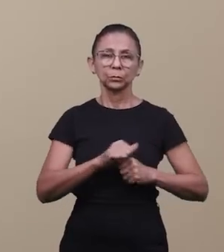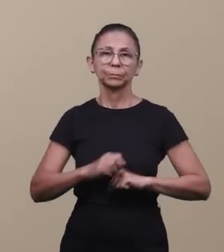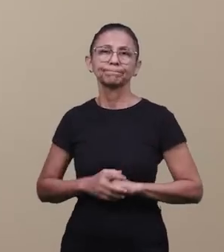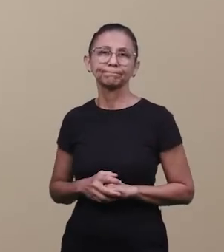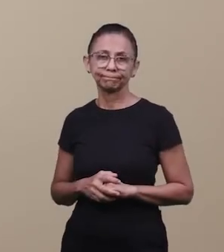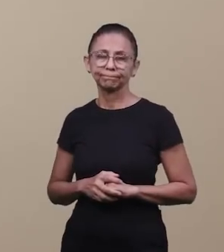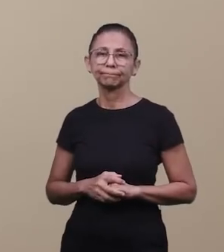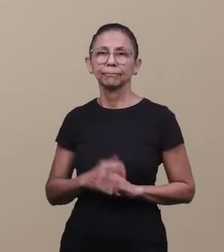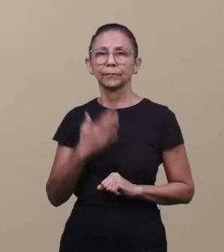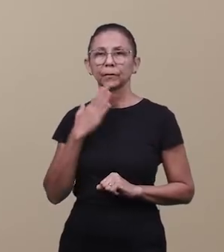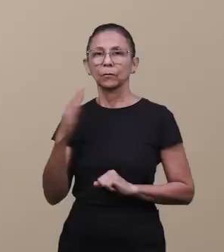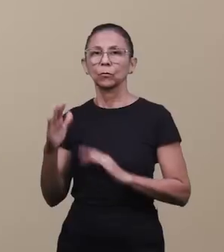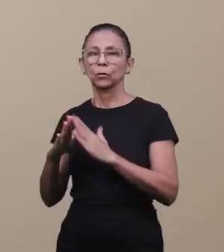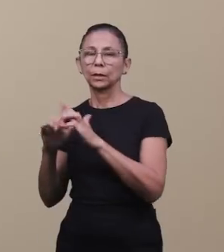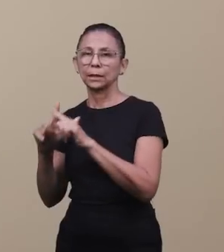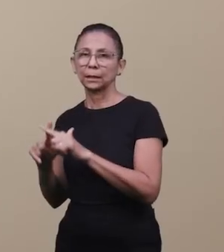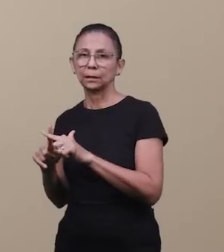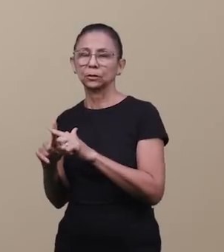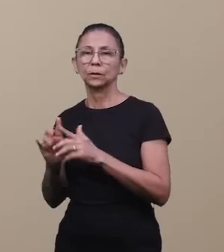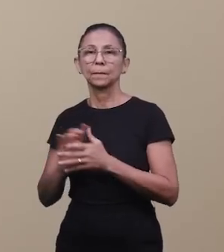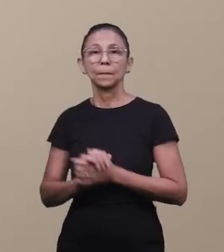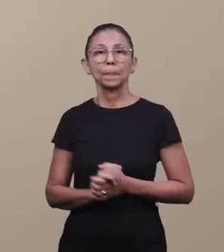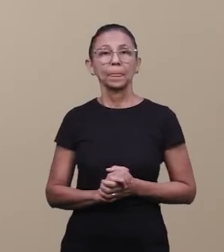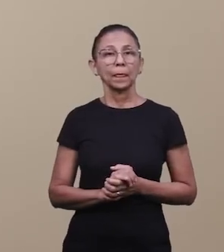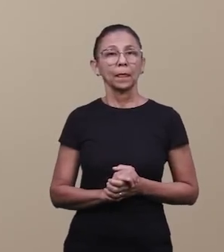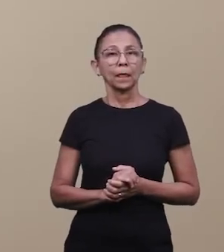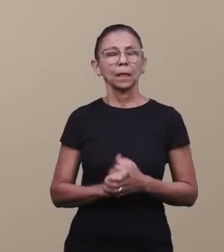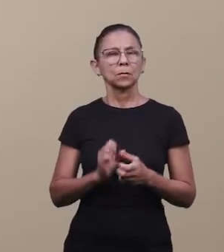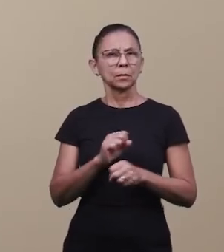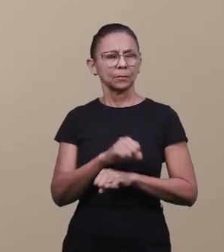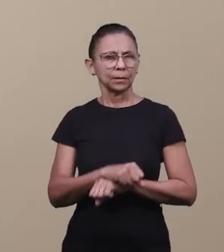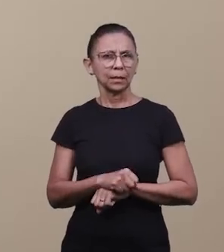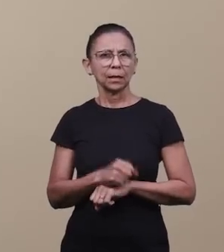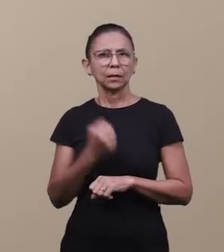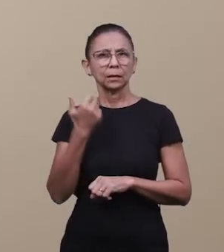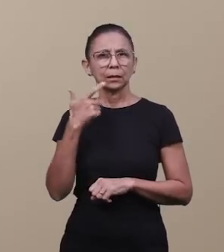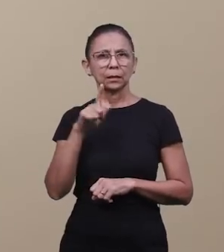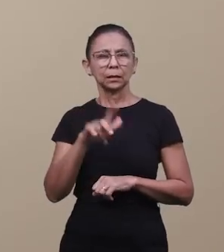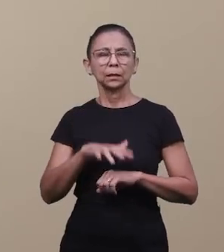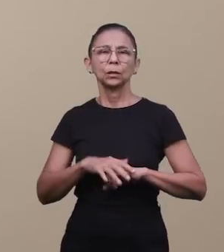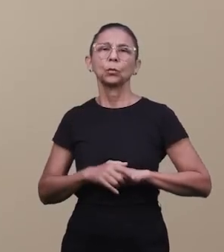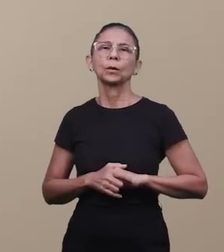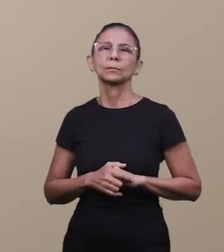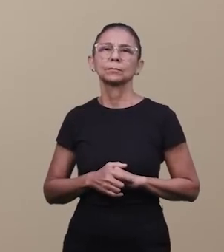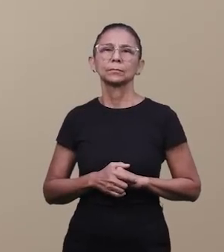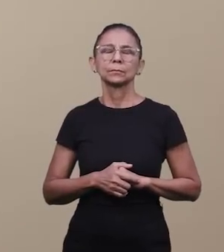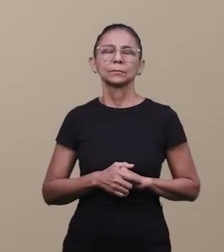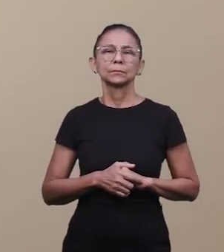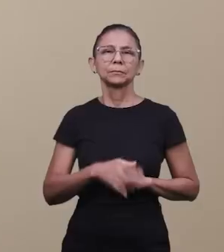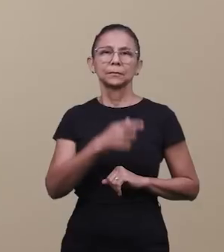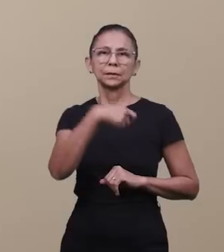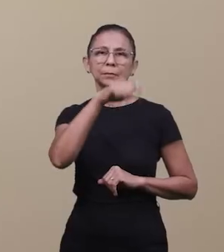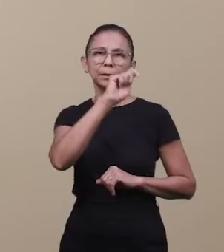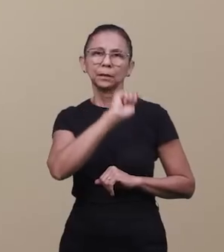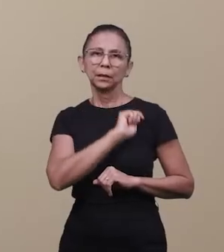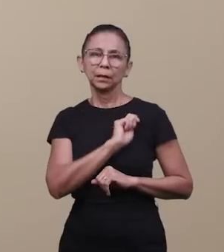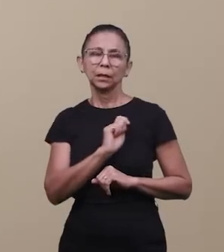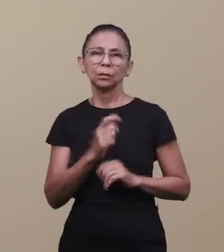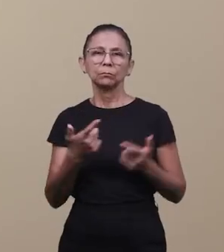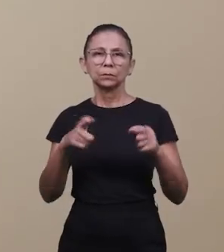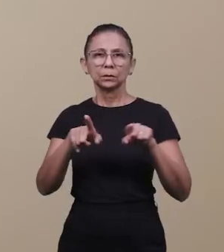do governo do Espírito Santo sobre nós. O mini seminário foi realizado em espanhol e contou com tradução simultânea para o